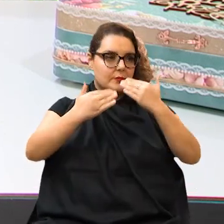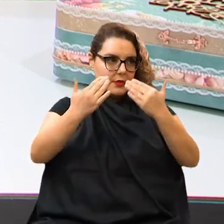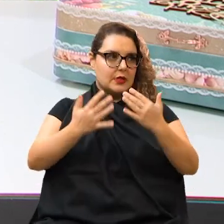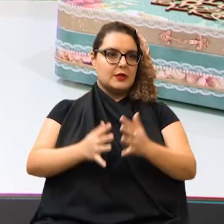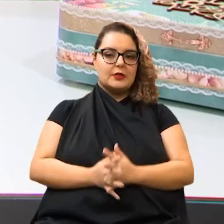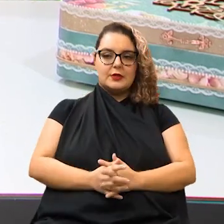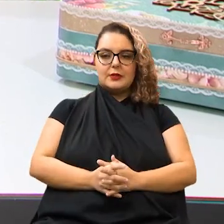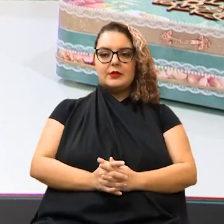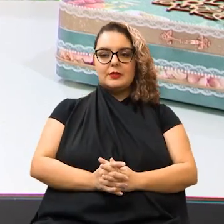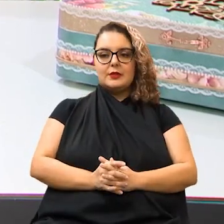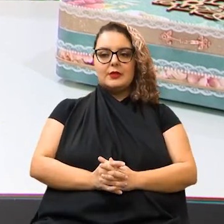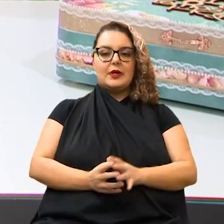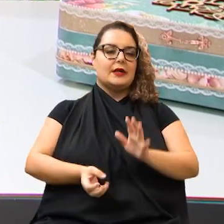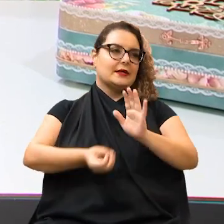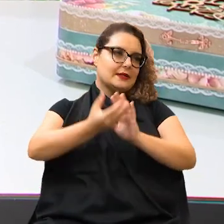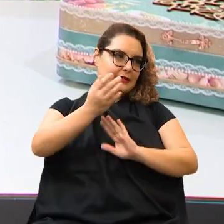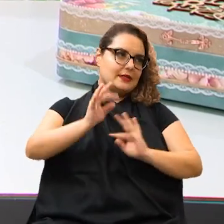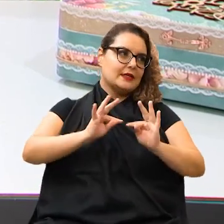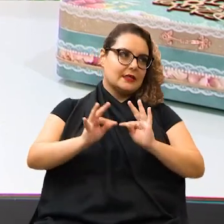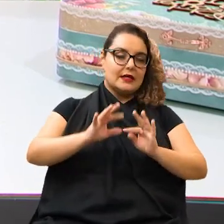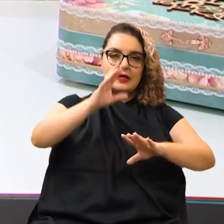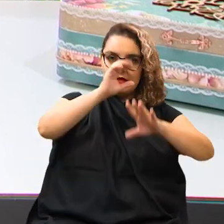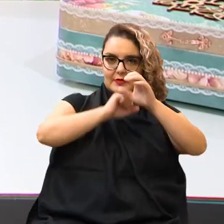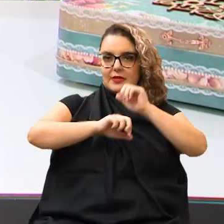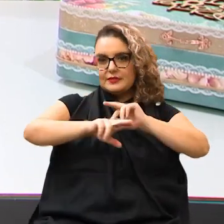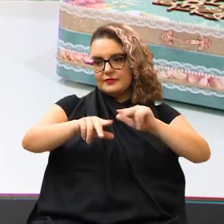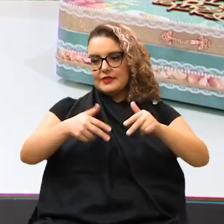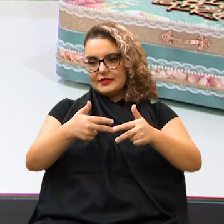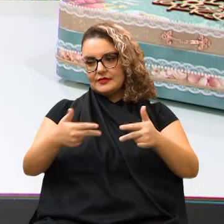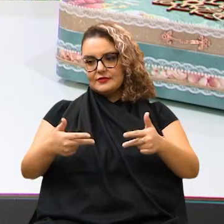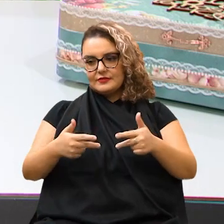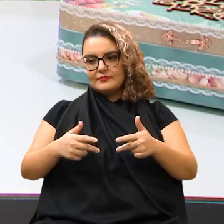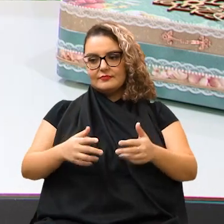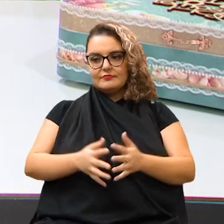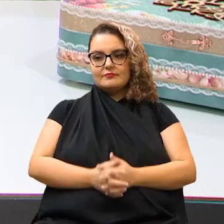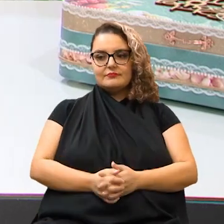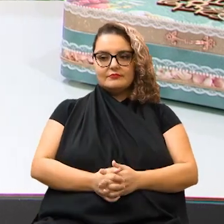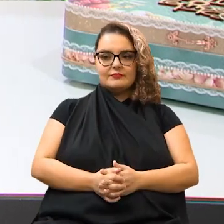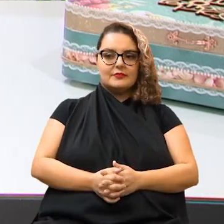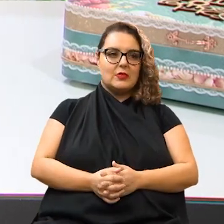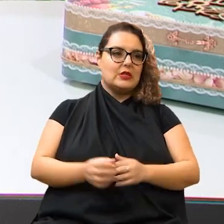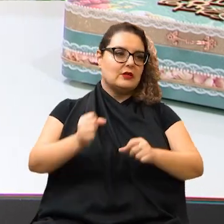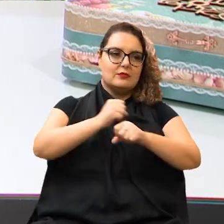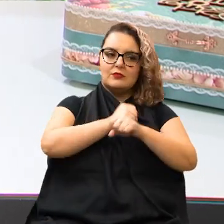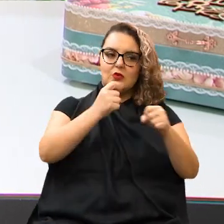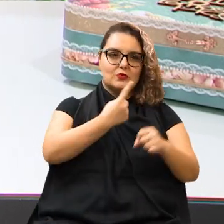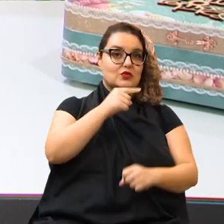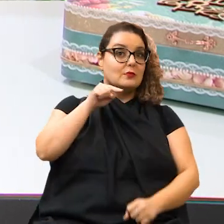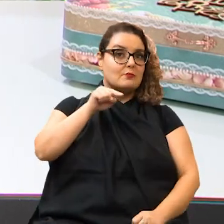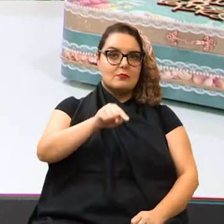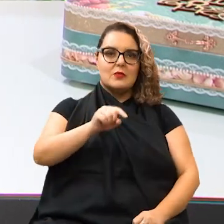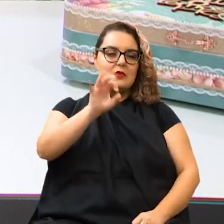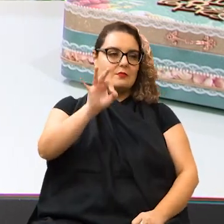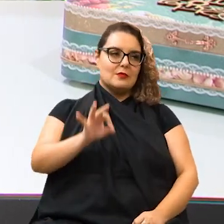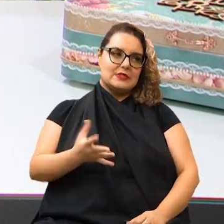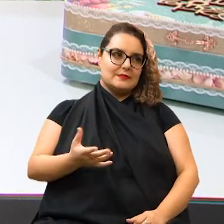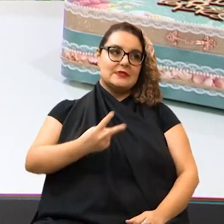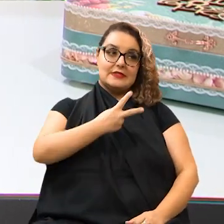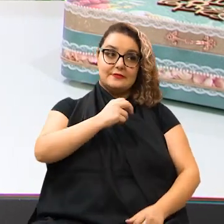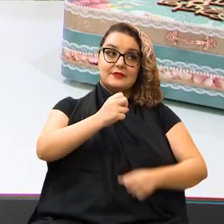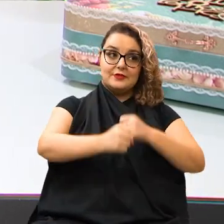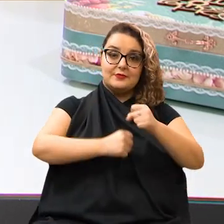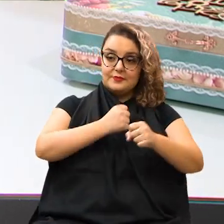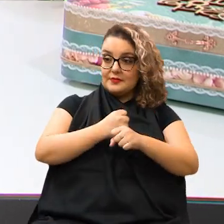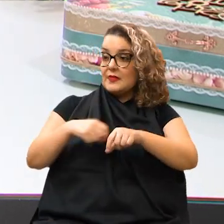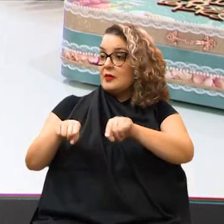aí a gente foi desenvolvendo, e a gente inventa técnica, aprende também muita coisa. Então, nossa, um boom de 1000% nesses 20